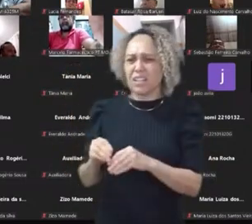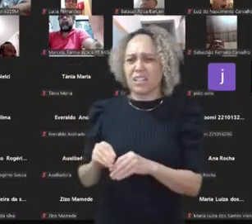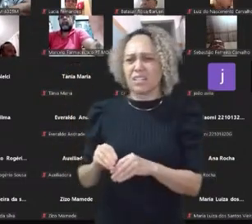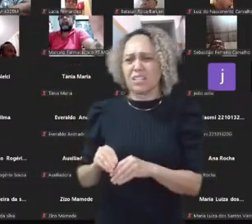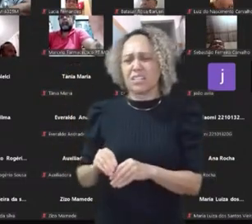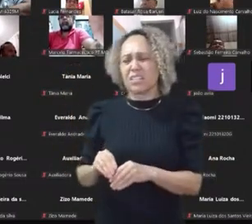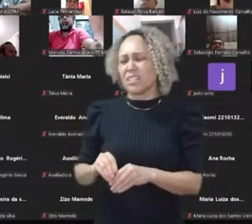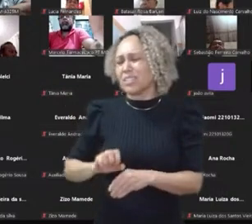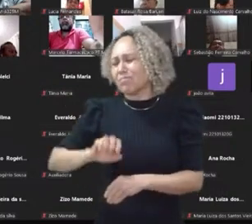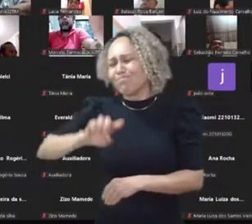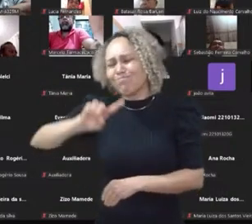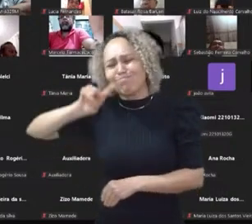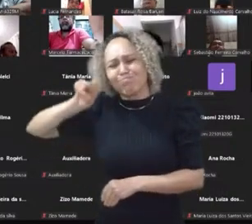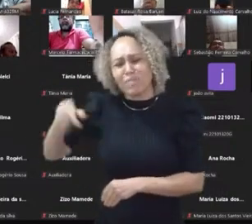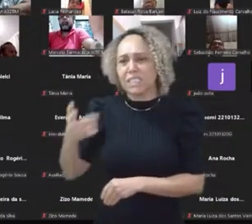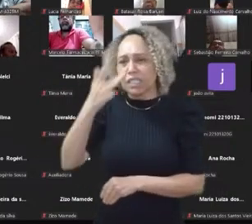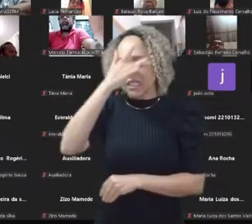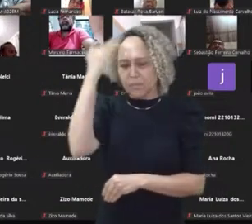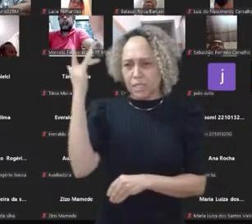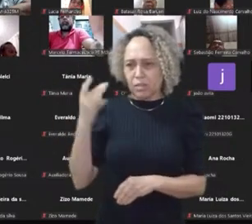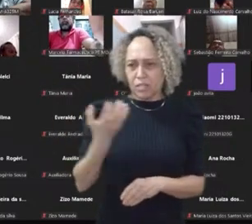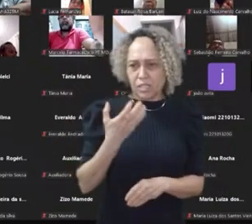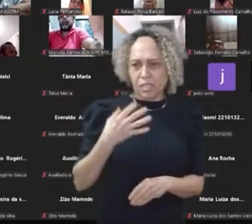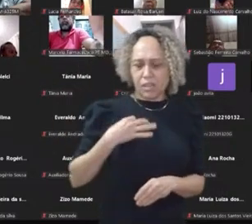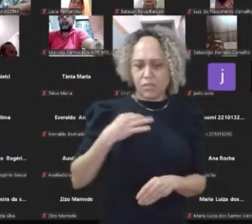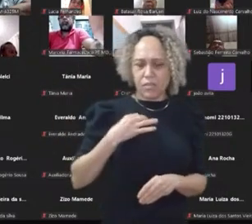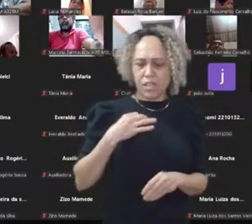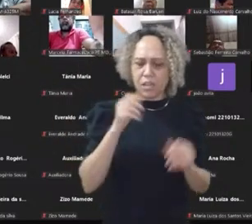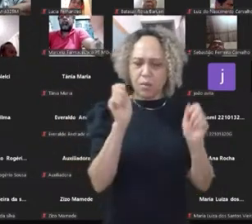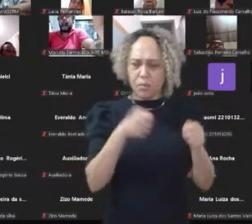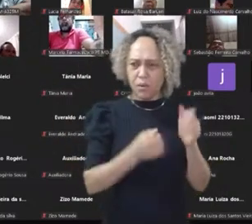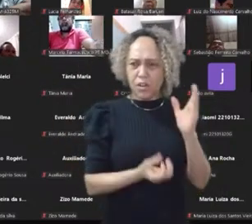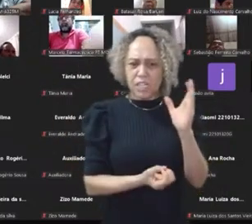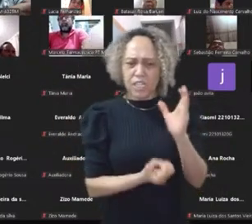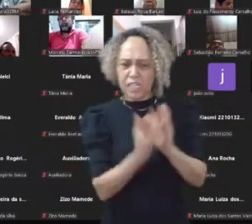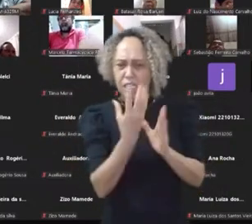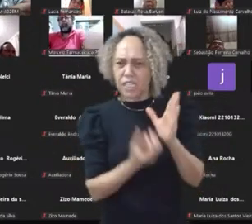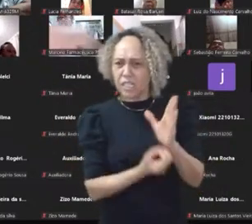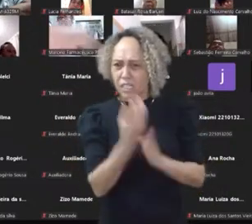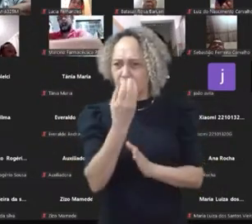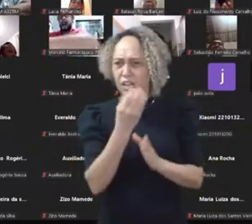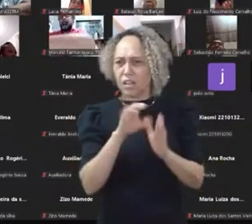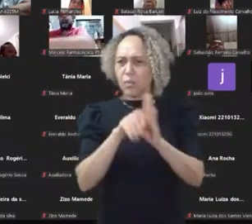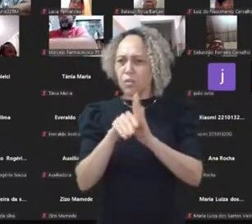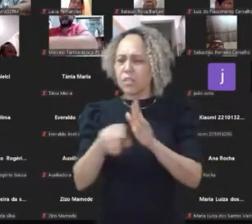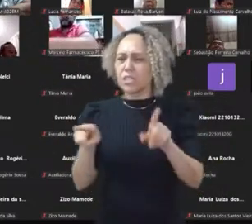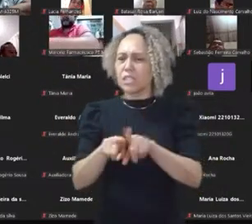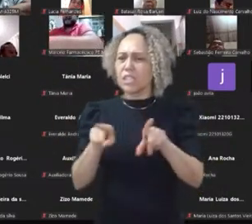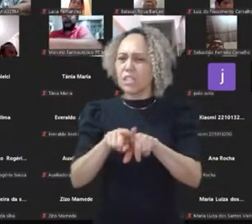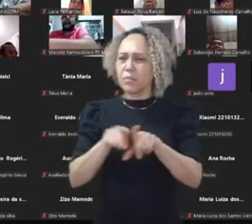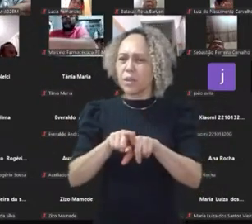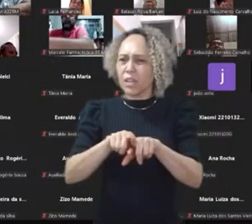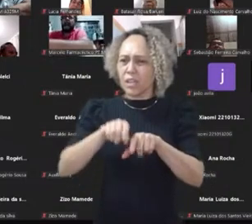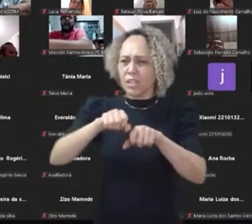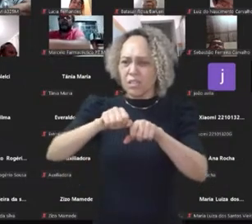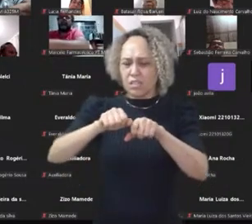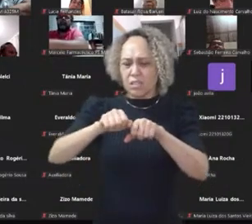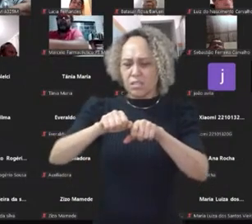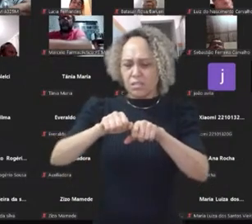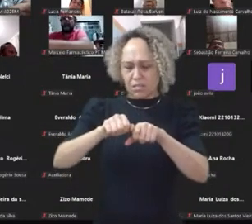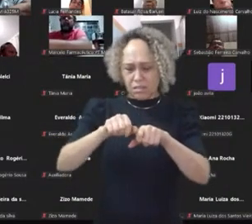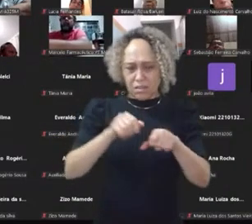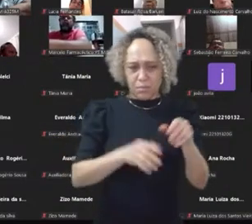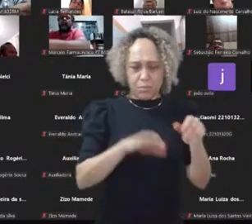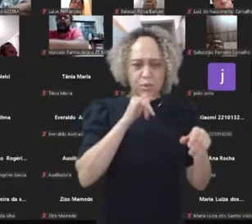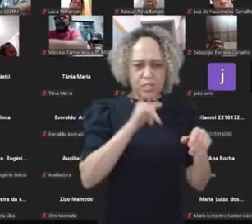de pessoas que querem se voluntariar elas podem não só produzir mas também distribuir o conteúdo se a gente organizar Olha esses produzem